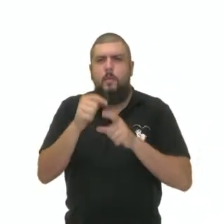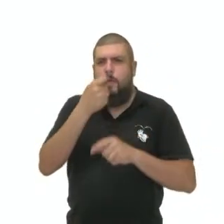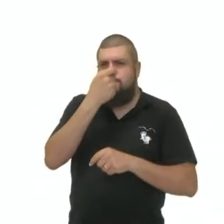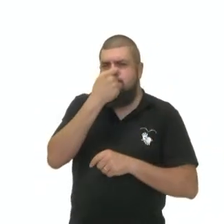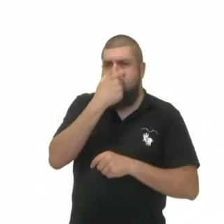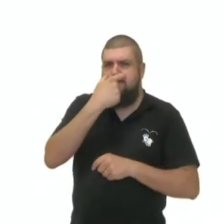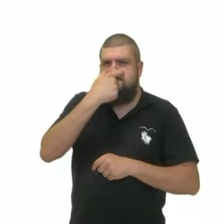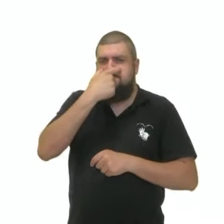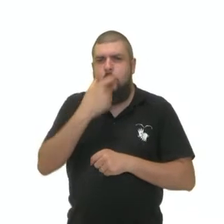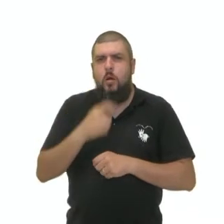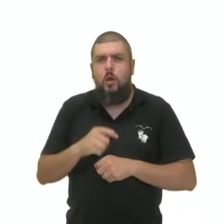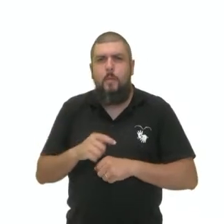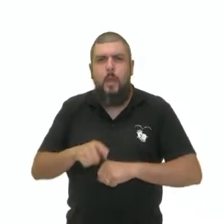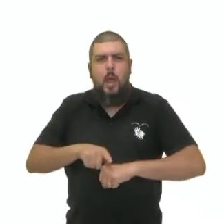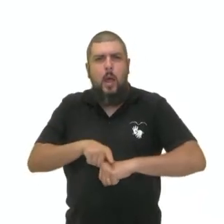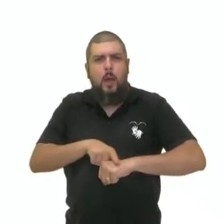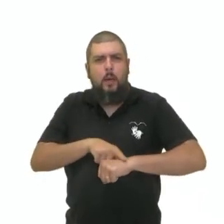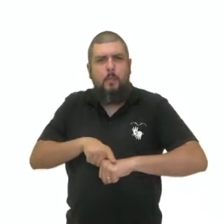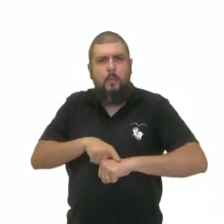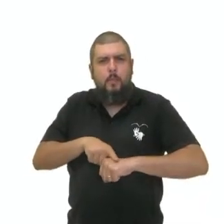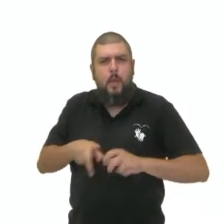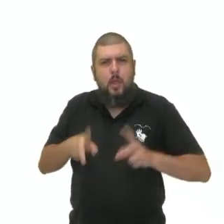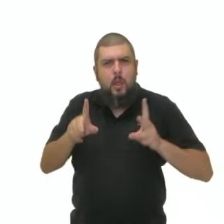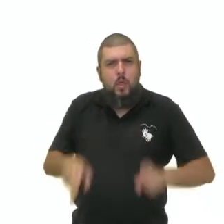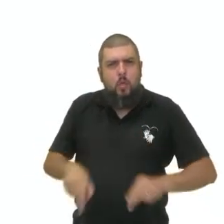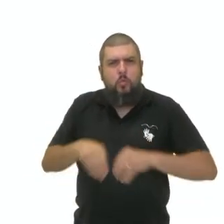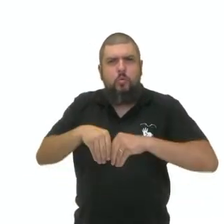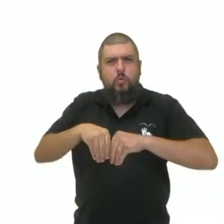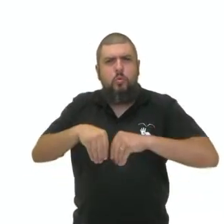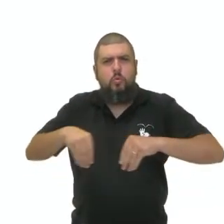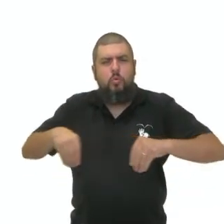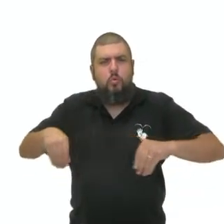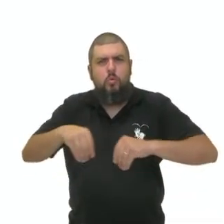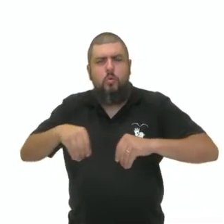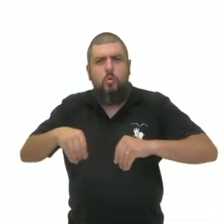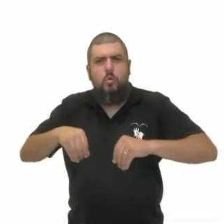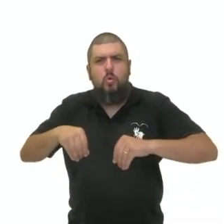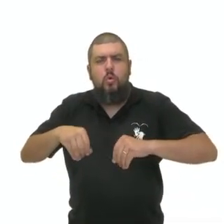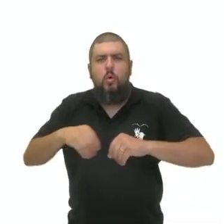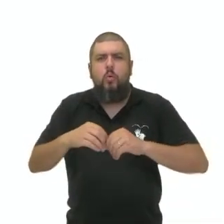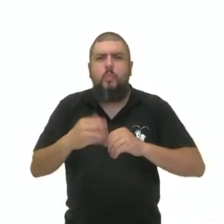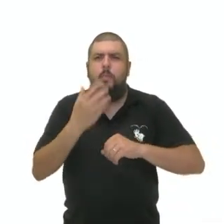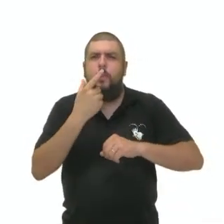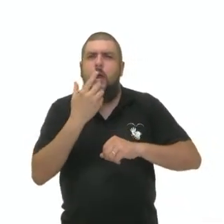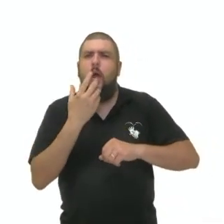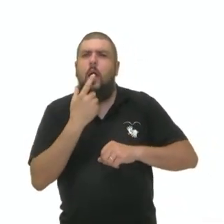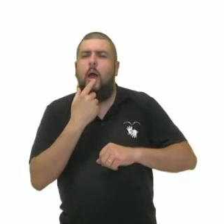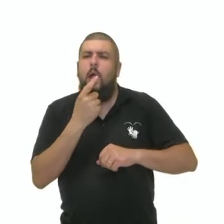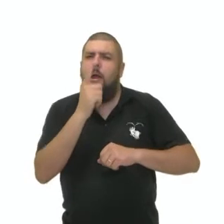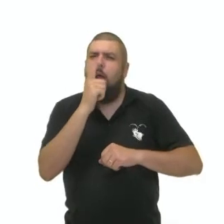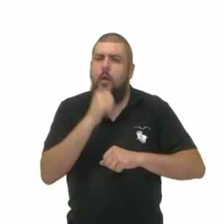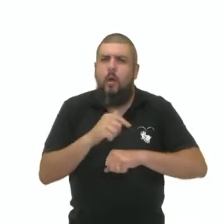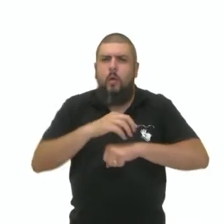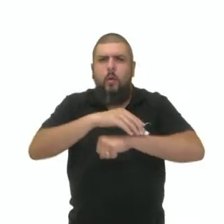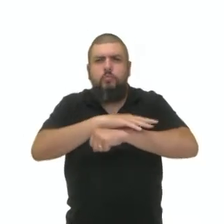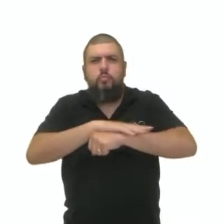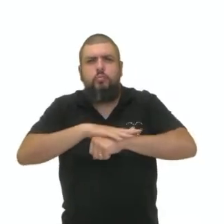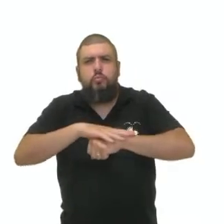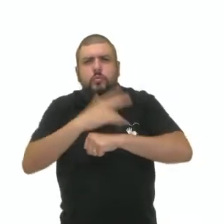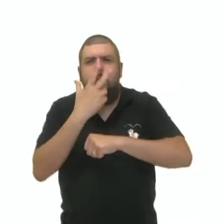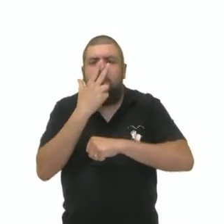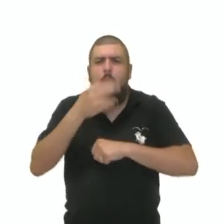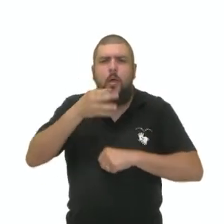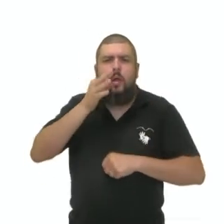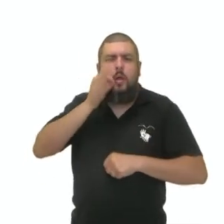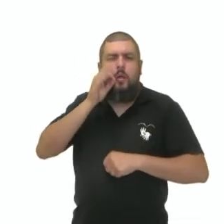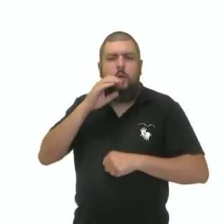minha pele é da cor deste solo. Quando eu rego, fica mais escuro, cor de chocolate, de café quentinho.